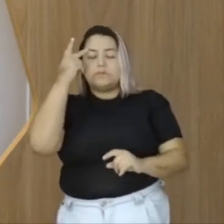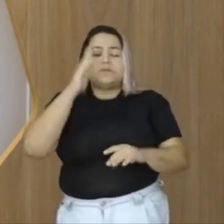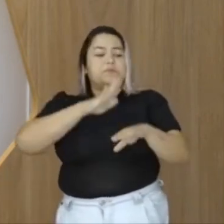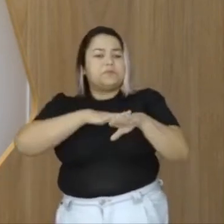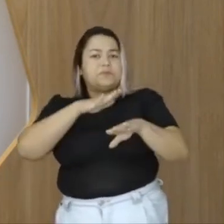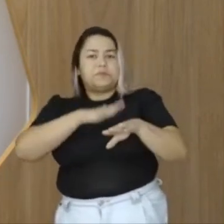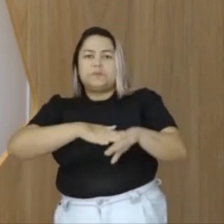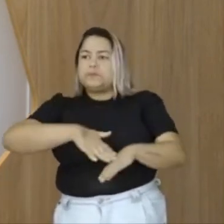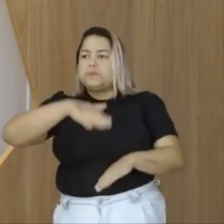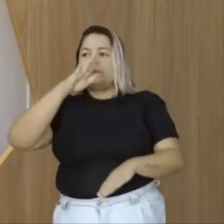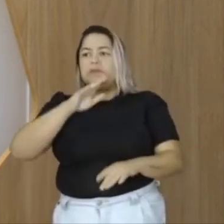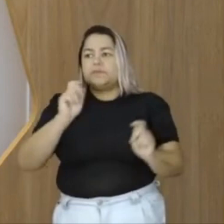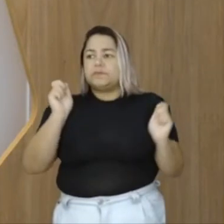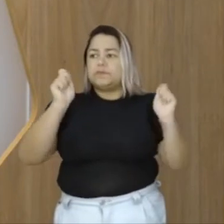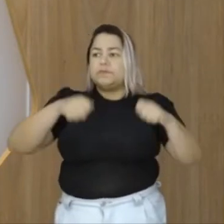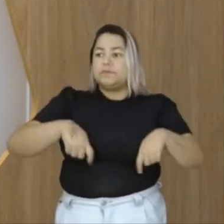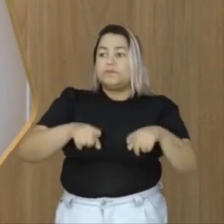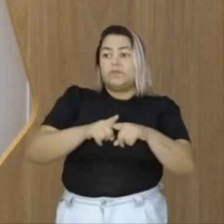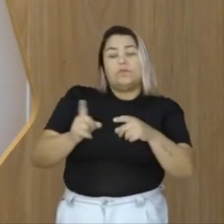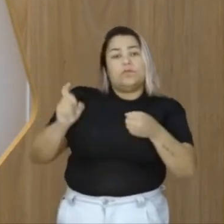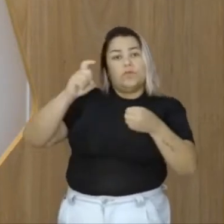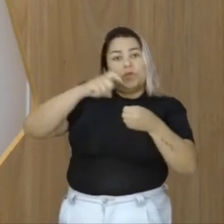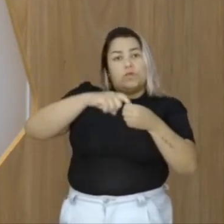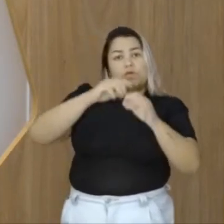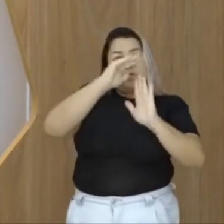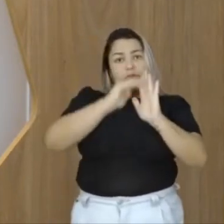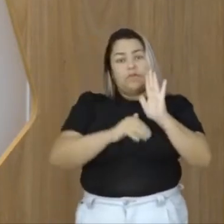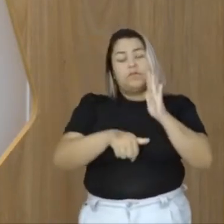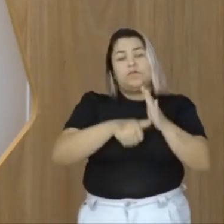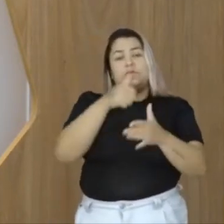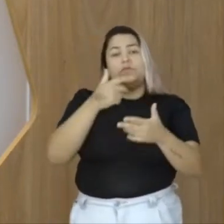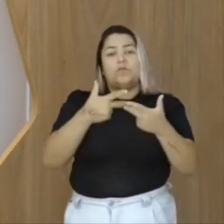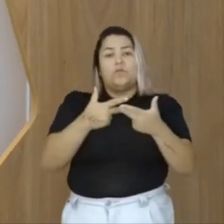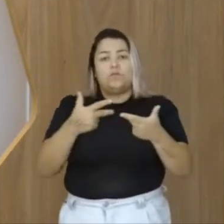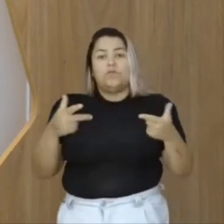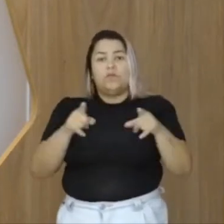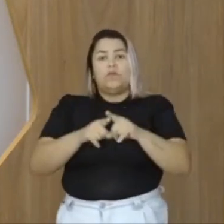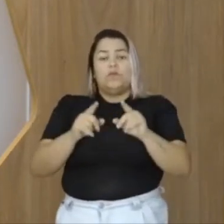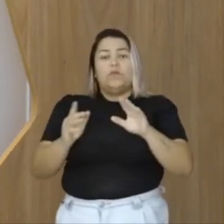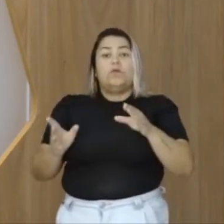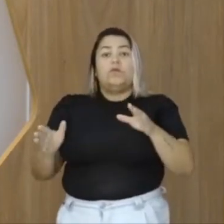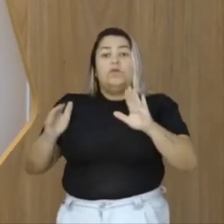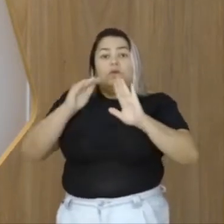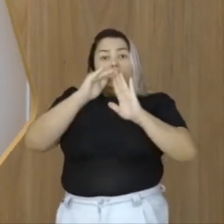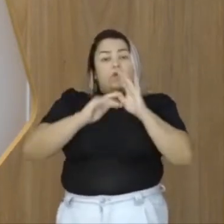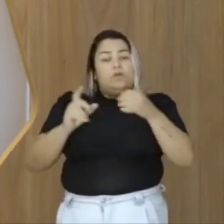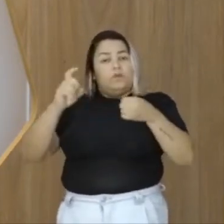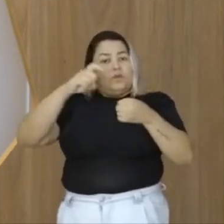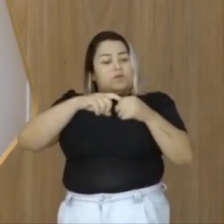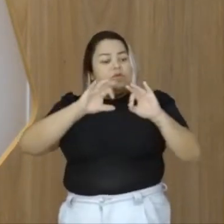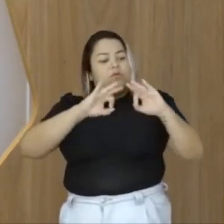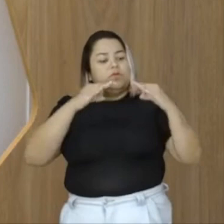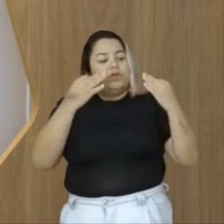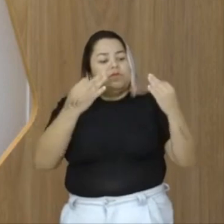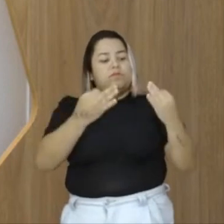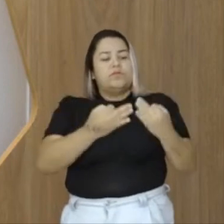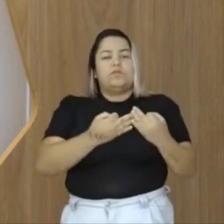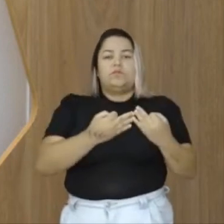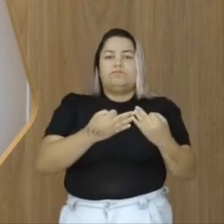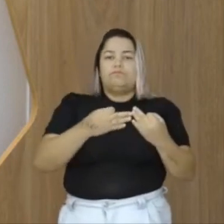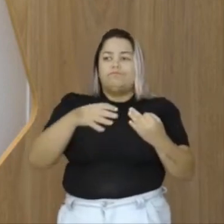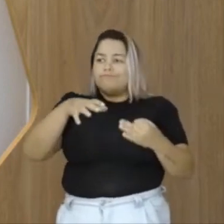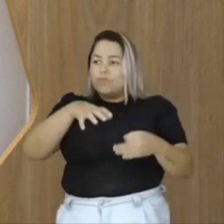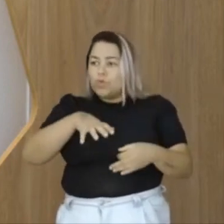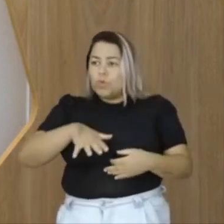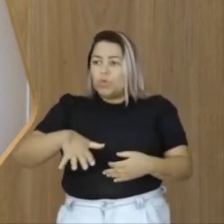precisam. E nessa retomada do programa, primeira coisa, o programa voltou a olhar para as famílias, para os núcleos